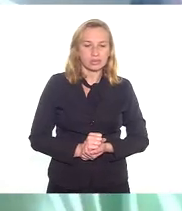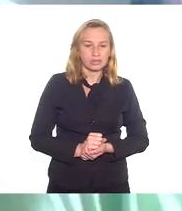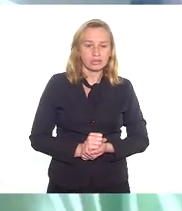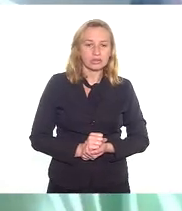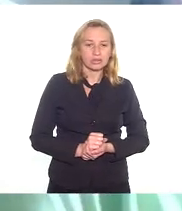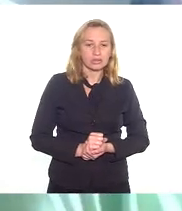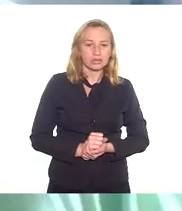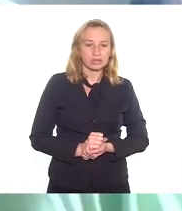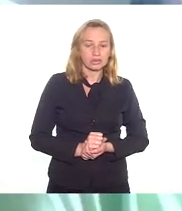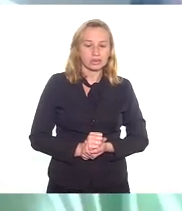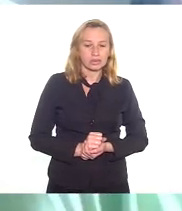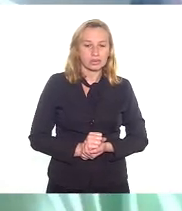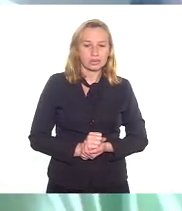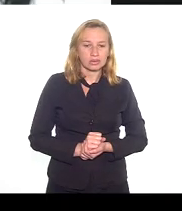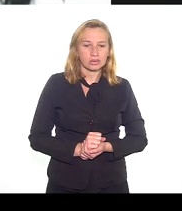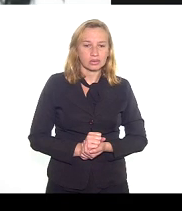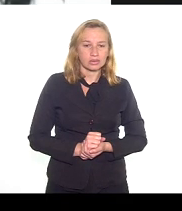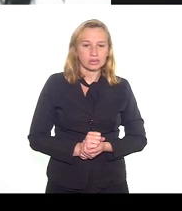quais...